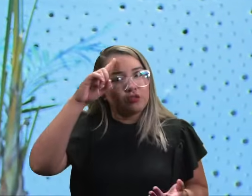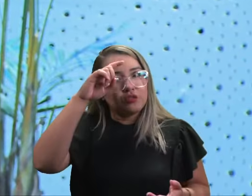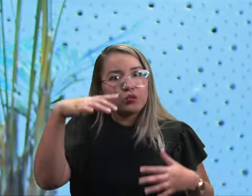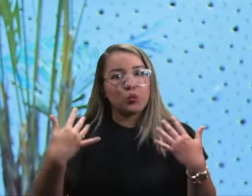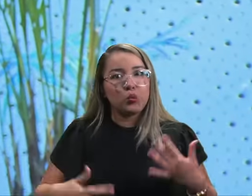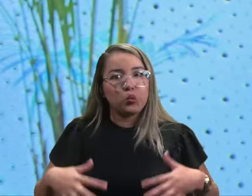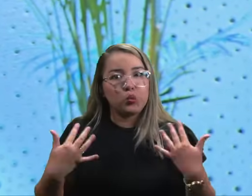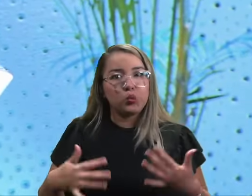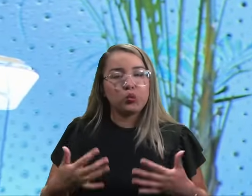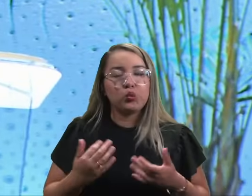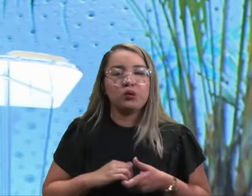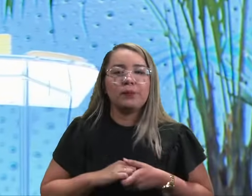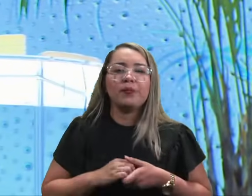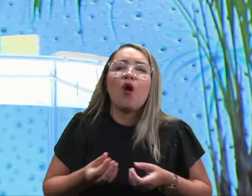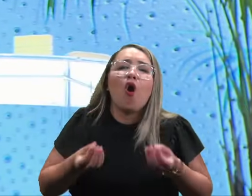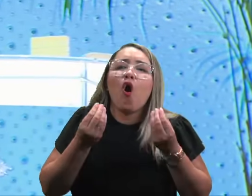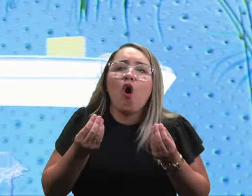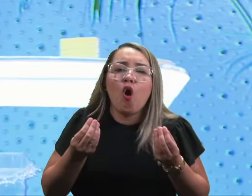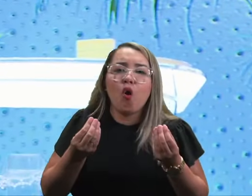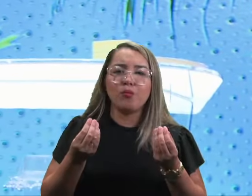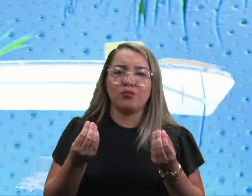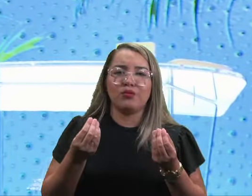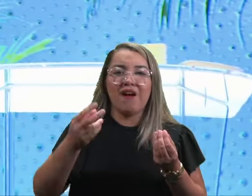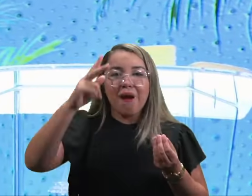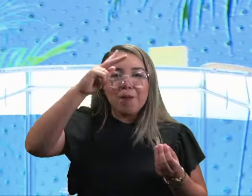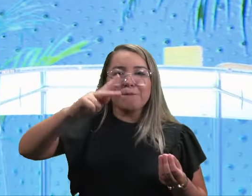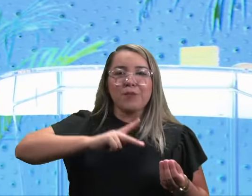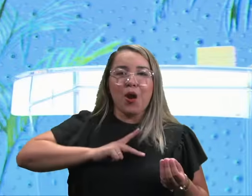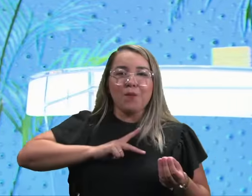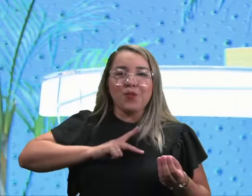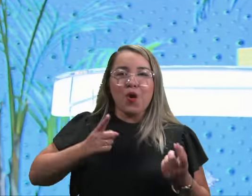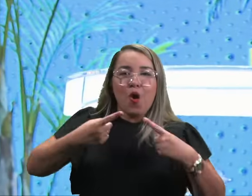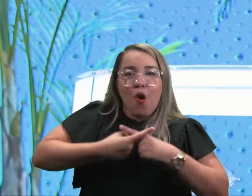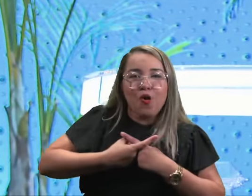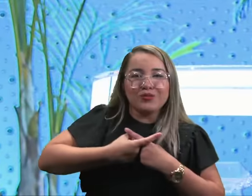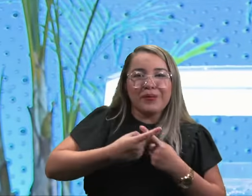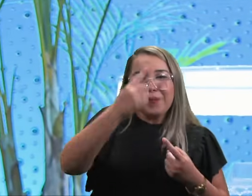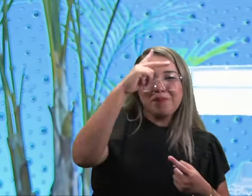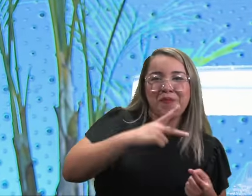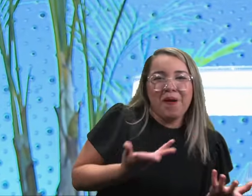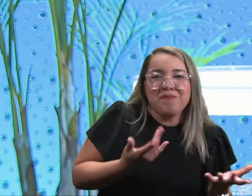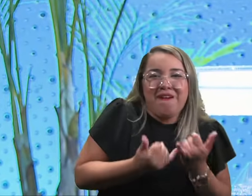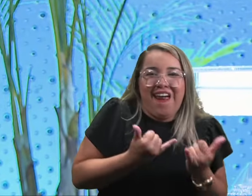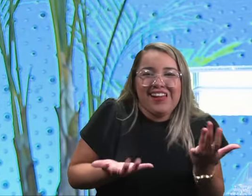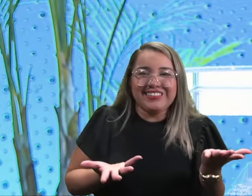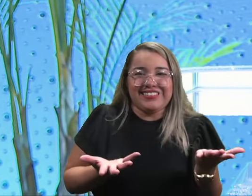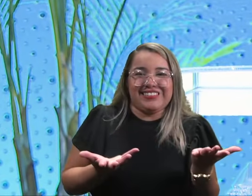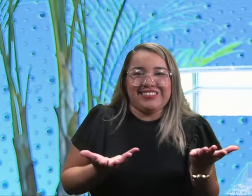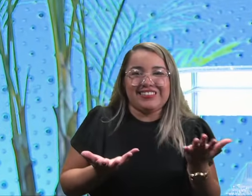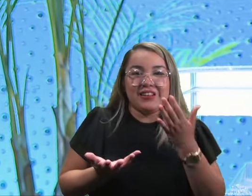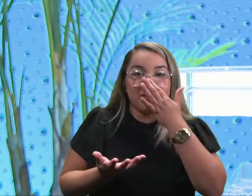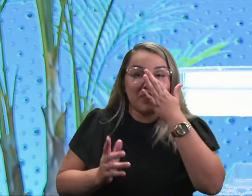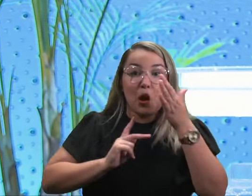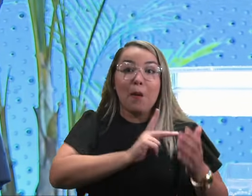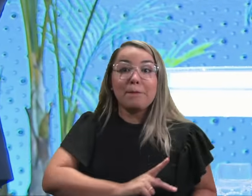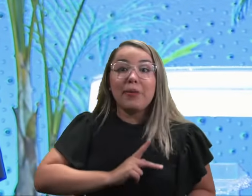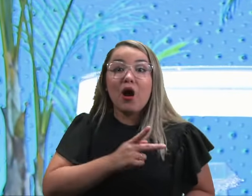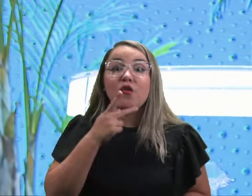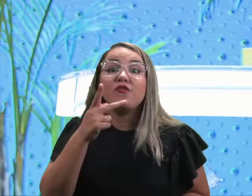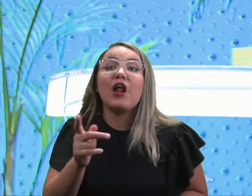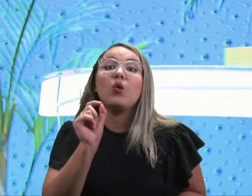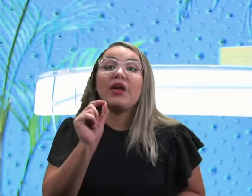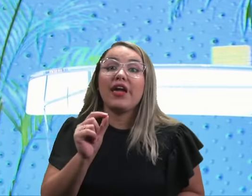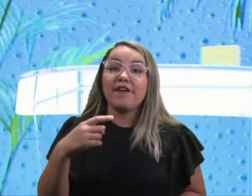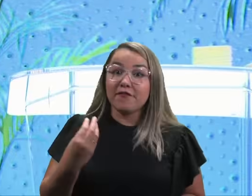podemos lutar contra o eu? Paulo está dizendo assim: vivam no Espírito e vocês não vão satisfazer os desejos